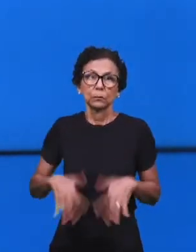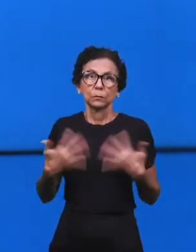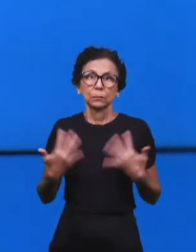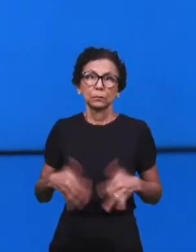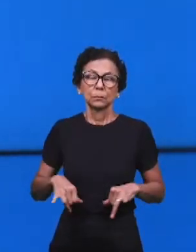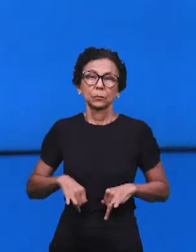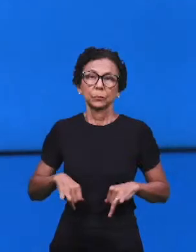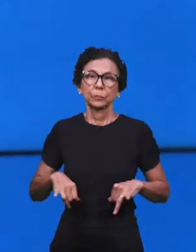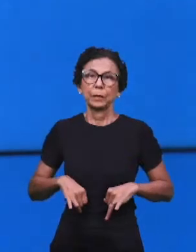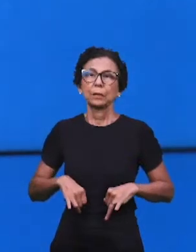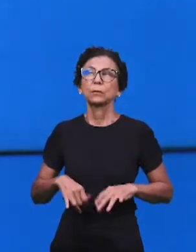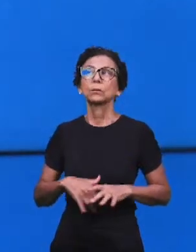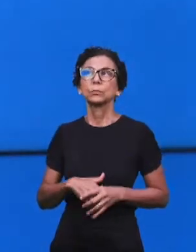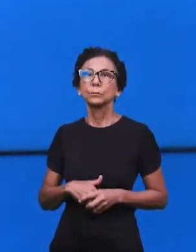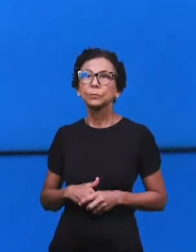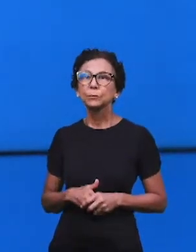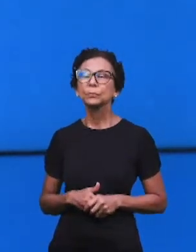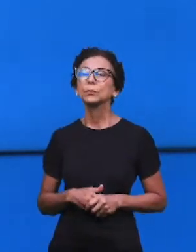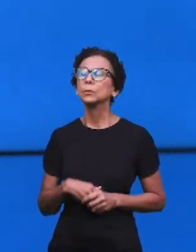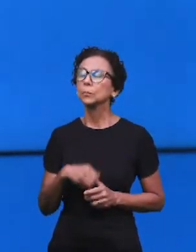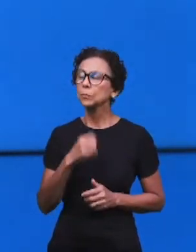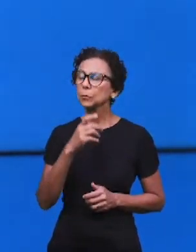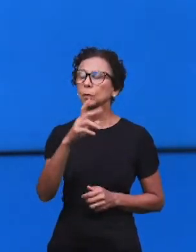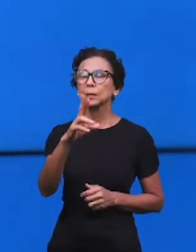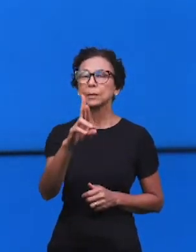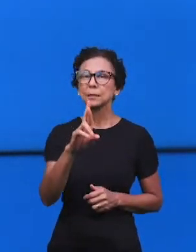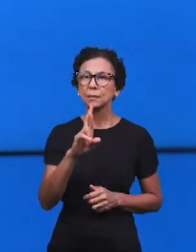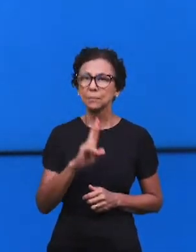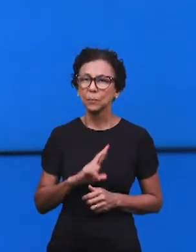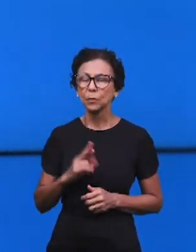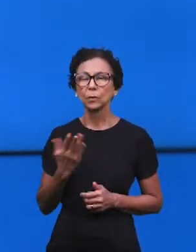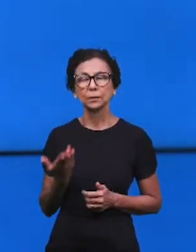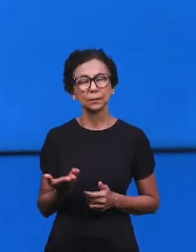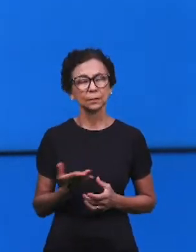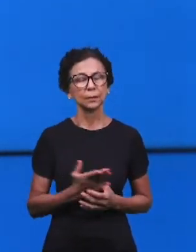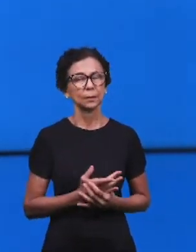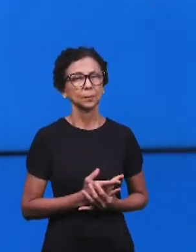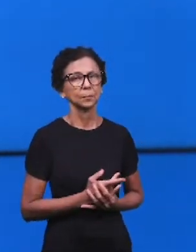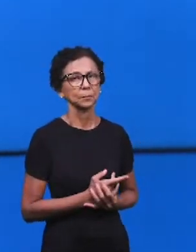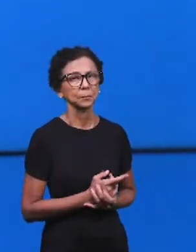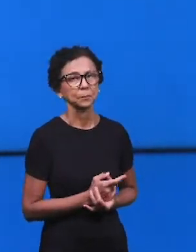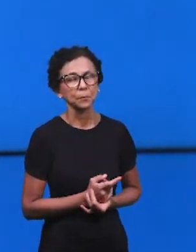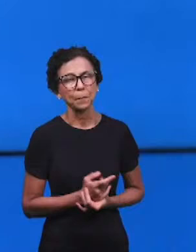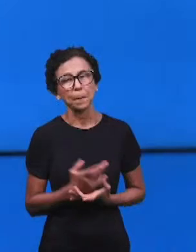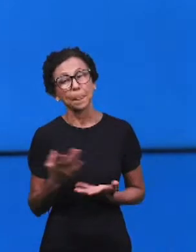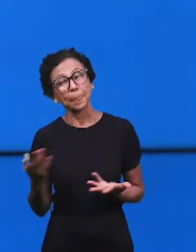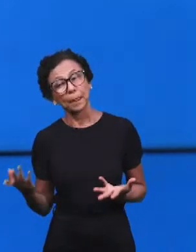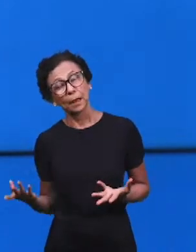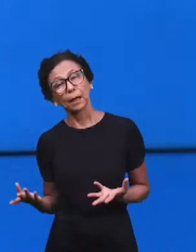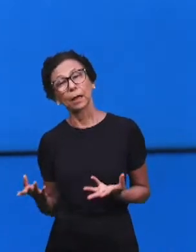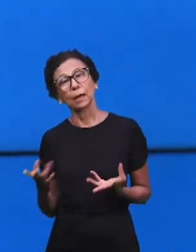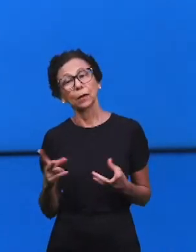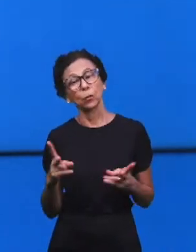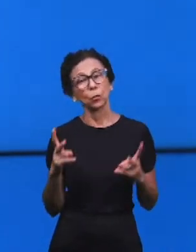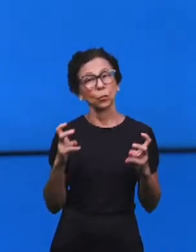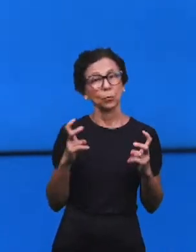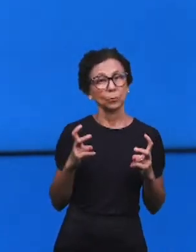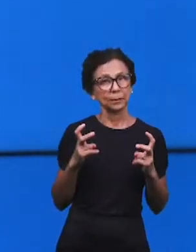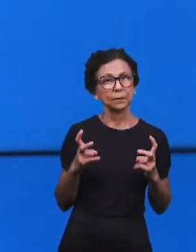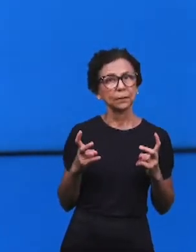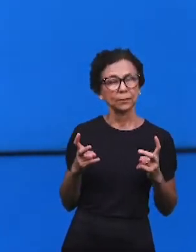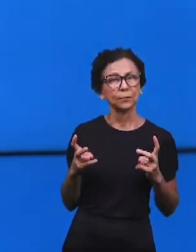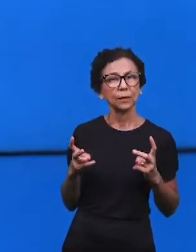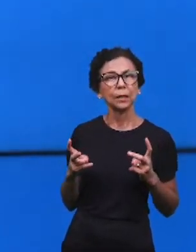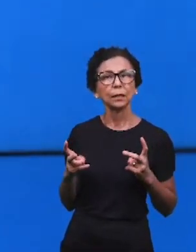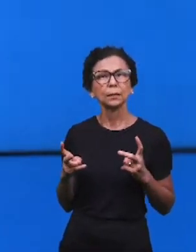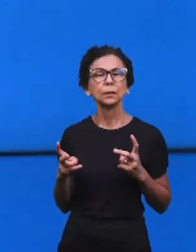resposta foi muito bem colocada, porque exatamente a questão de identificar os sinais, né, vividos pelo mundo, na